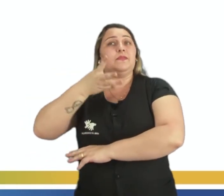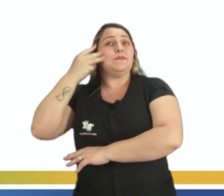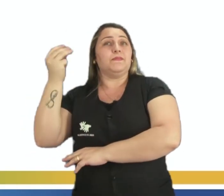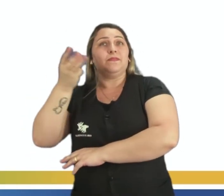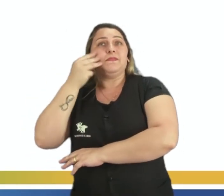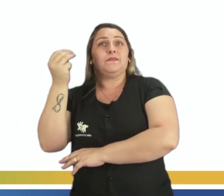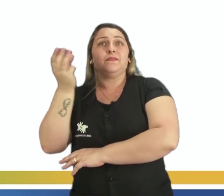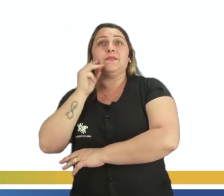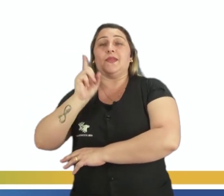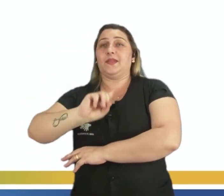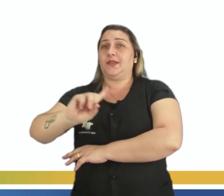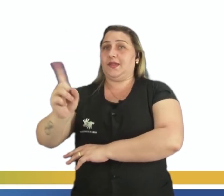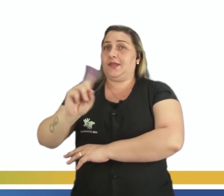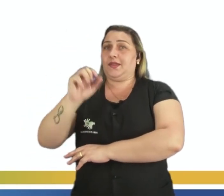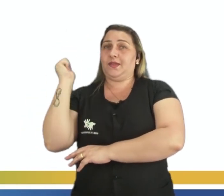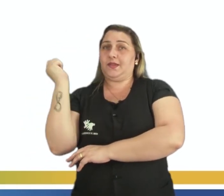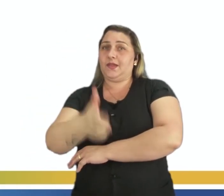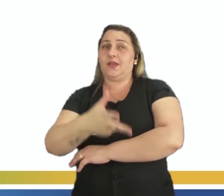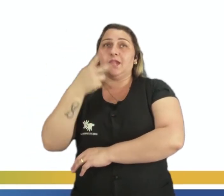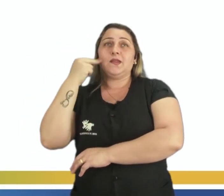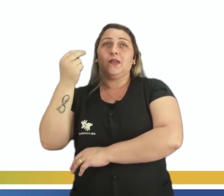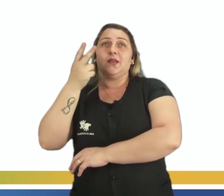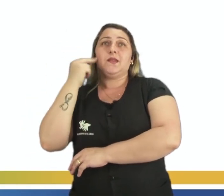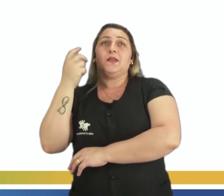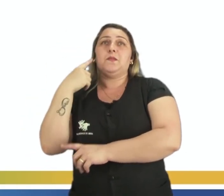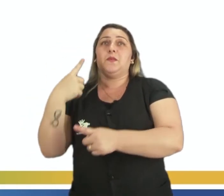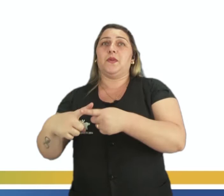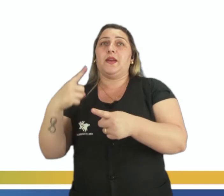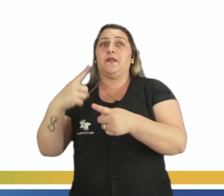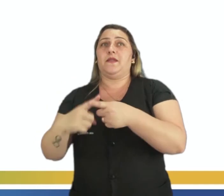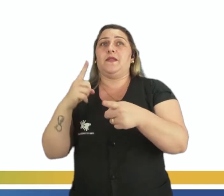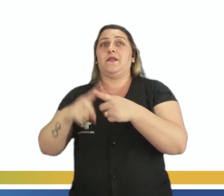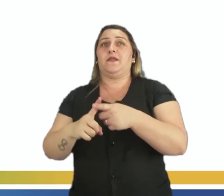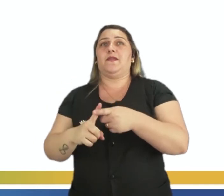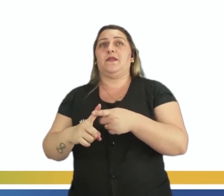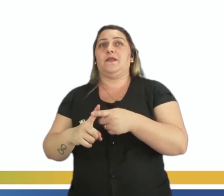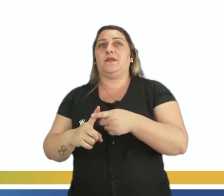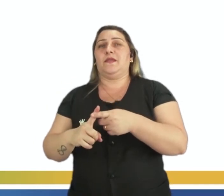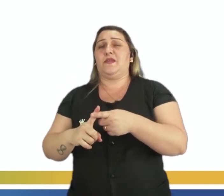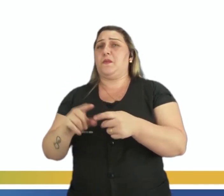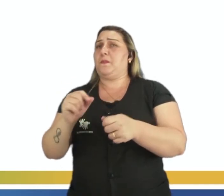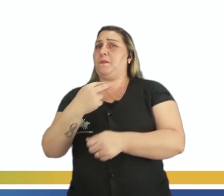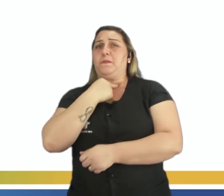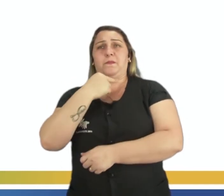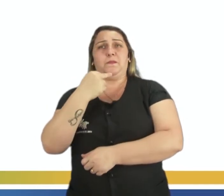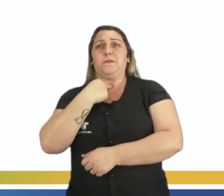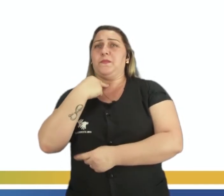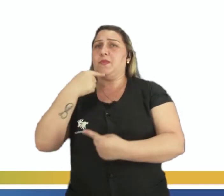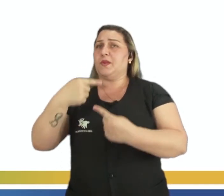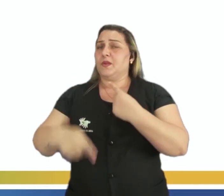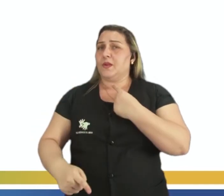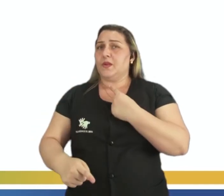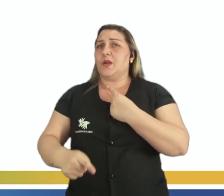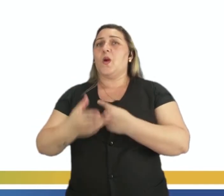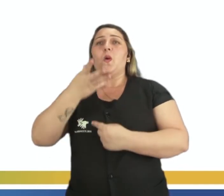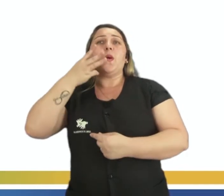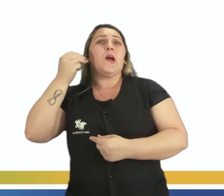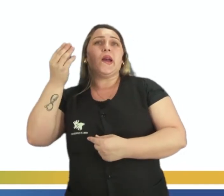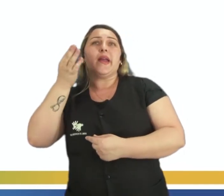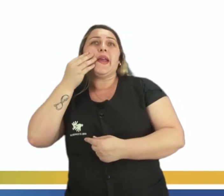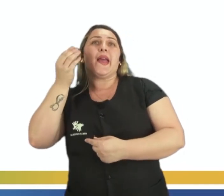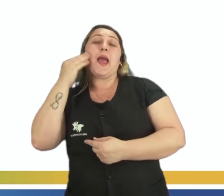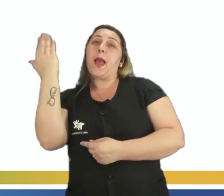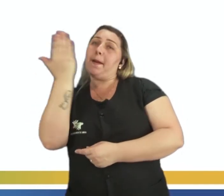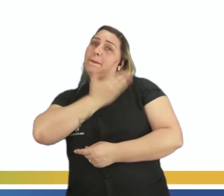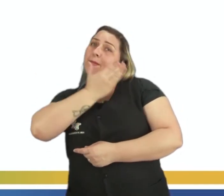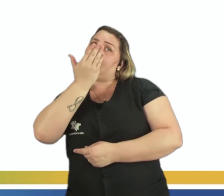gato. Não atire o pau no gato, Totô, porque isso não se faz, faz. O gatinho,